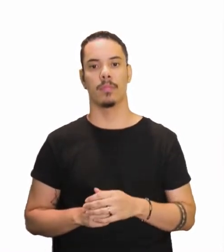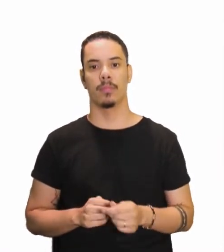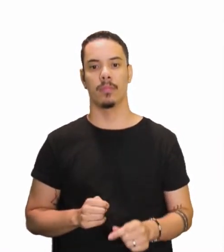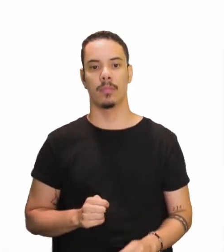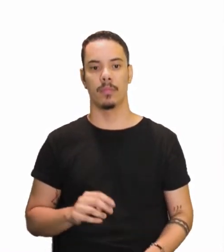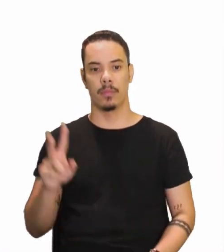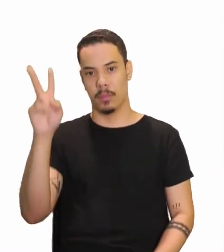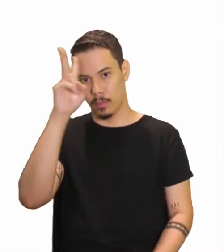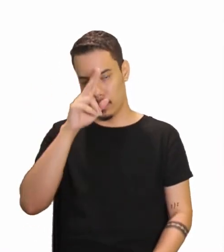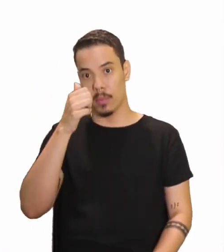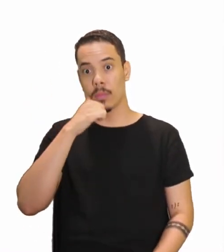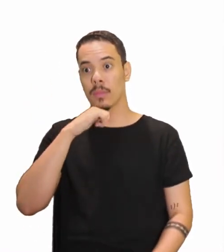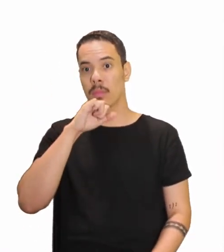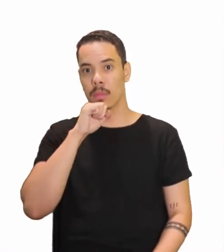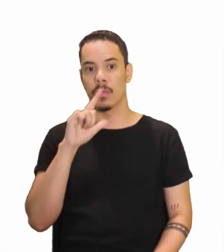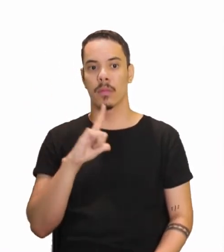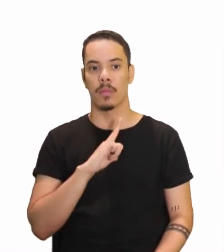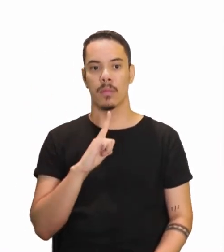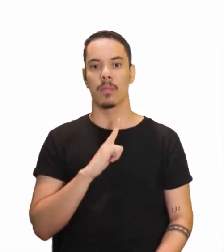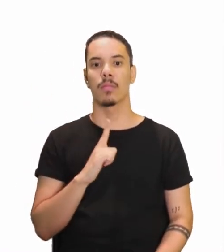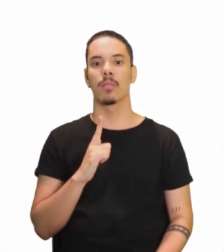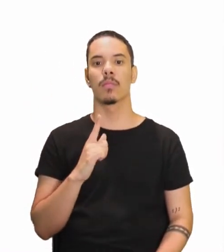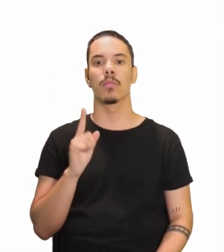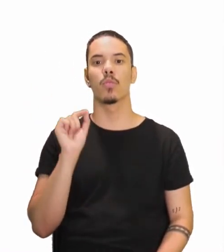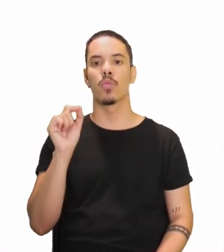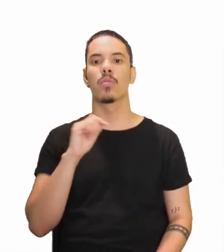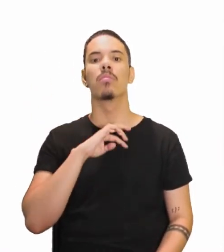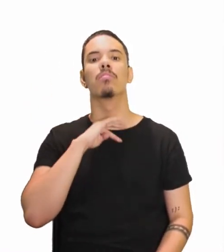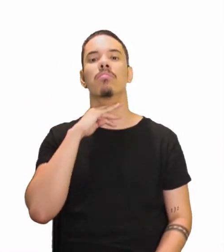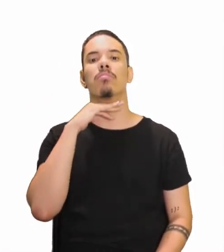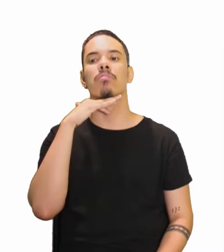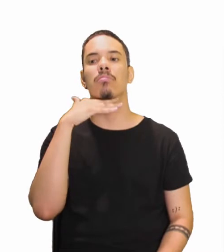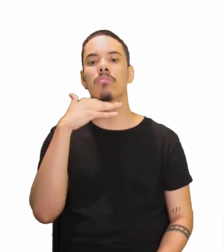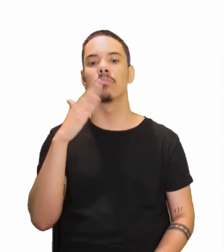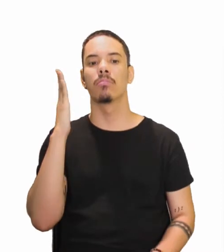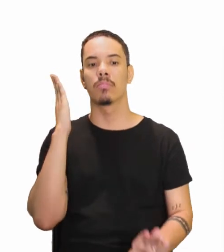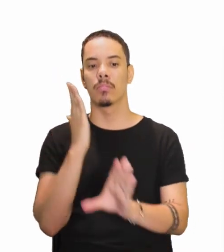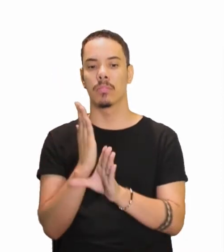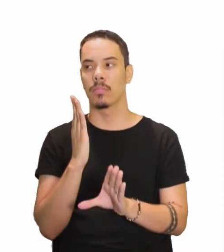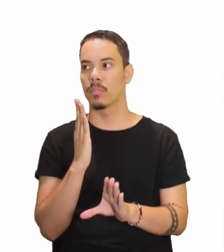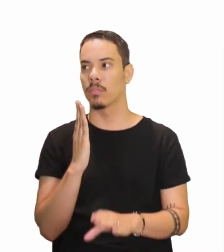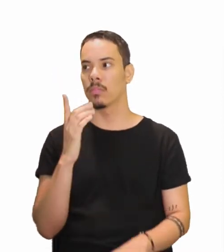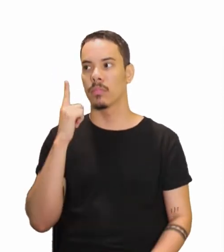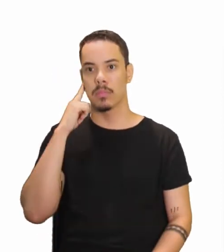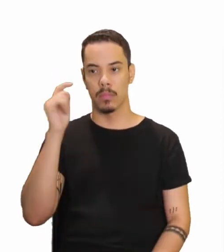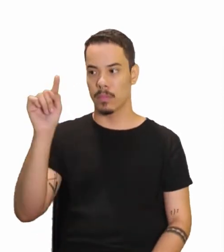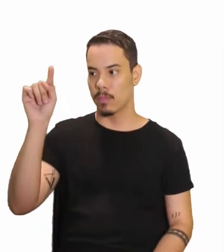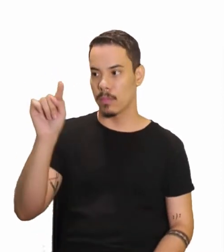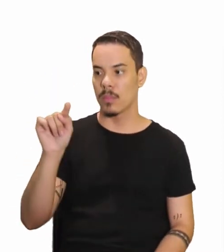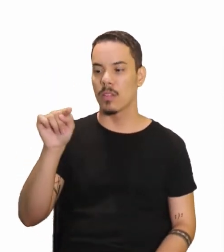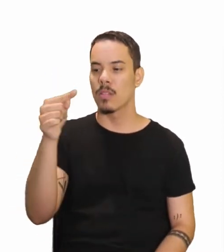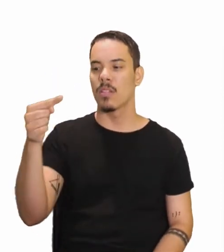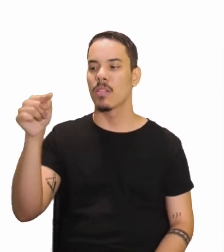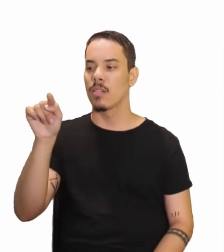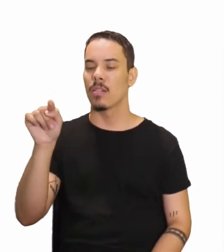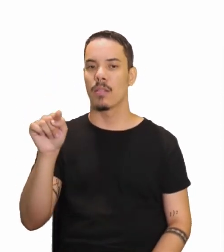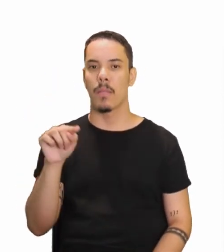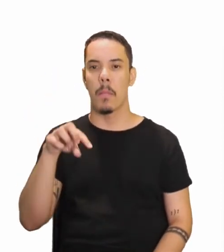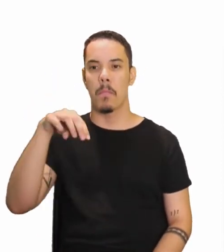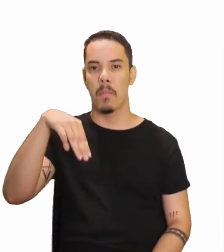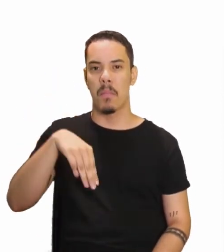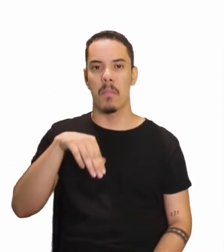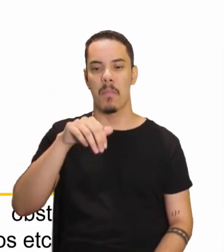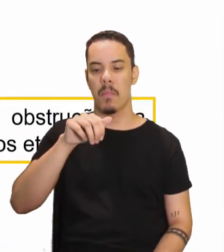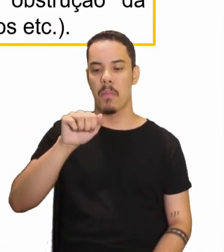a vogal nasal, não é isso? Por quê? Pelo acento, então ele sai o som pelo nariz, como a gente diz, tá